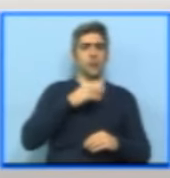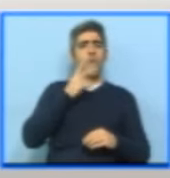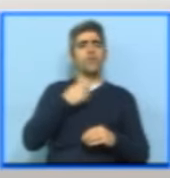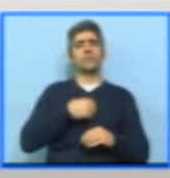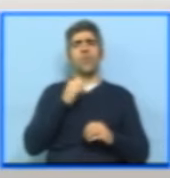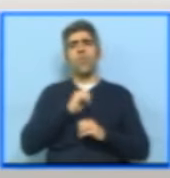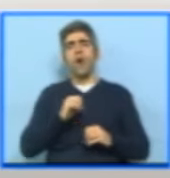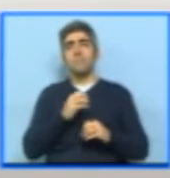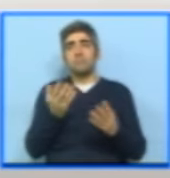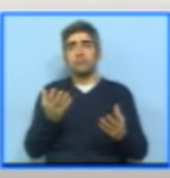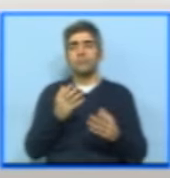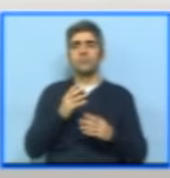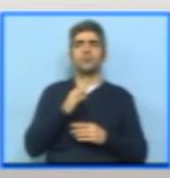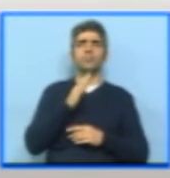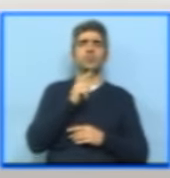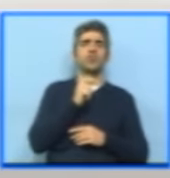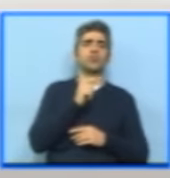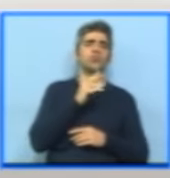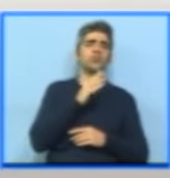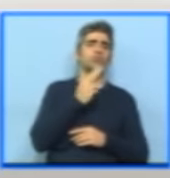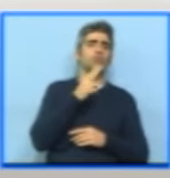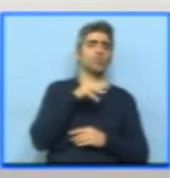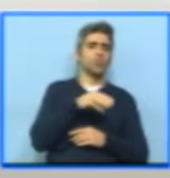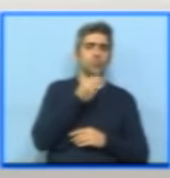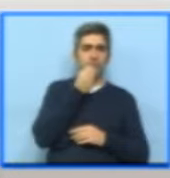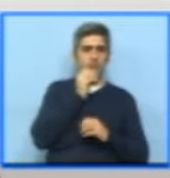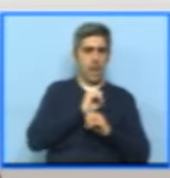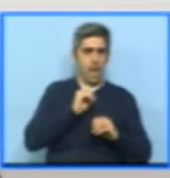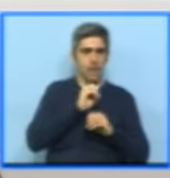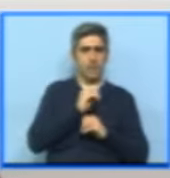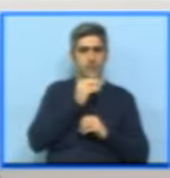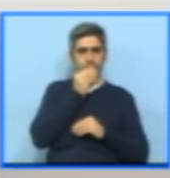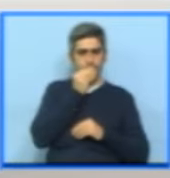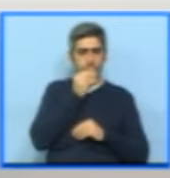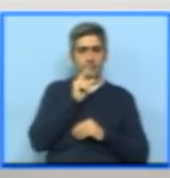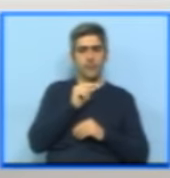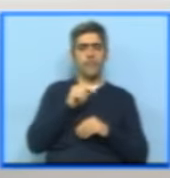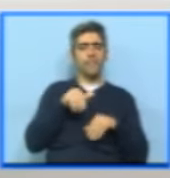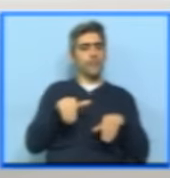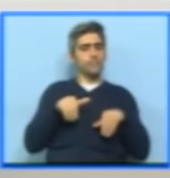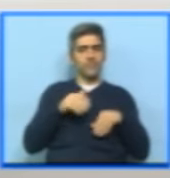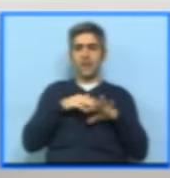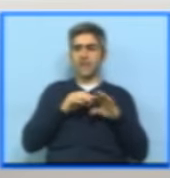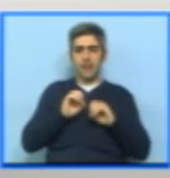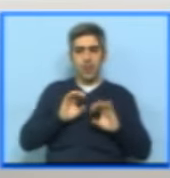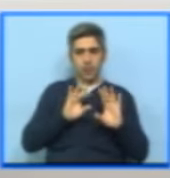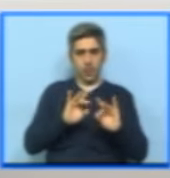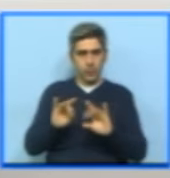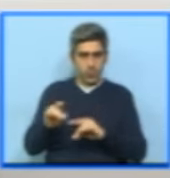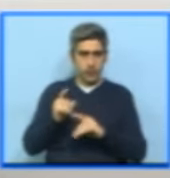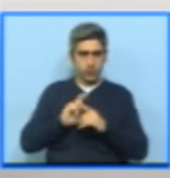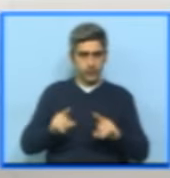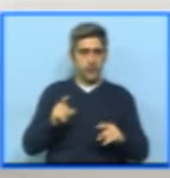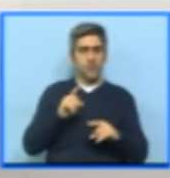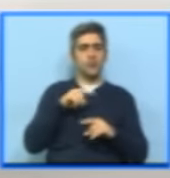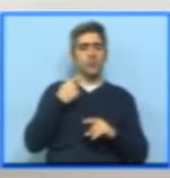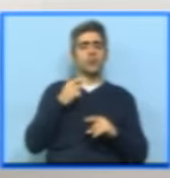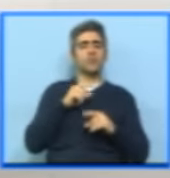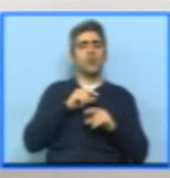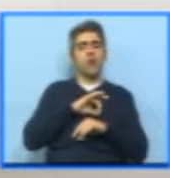faz jejum e abstinência como um sinal meramente exterior para estar só à espera de, depois de fazer umas horas